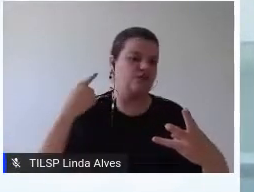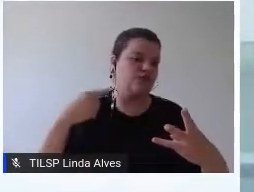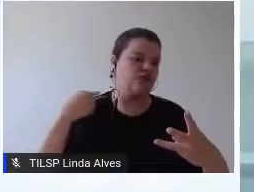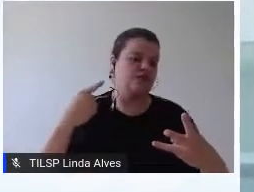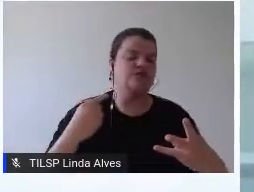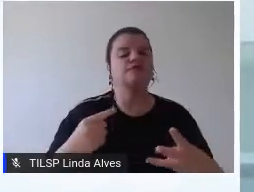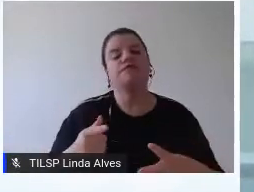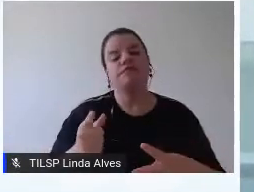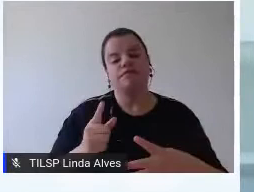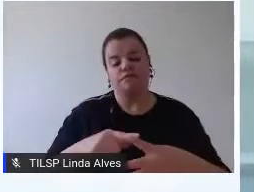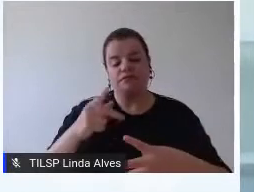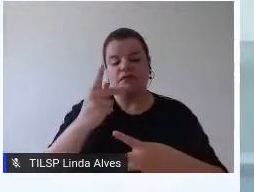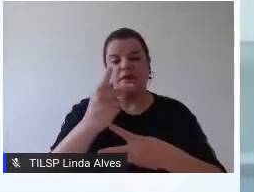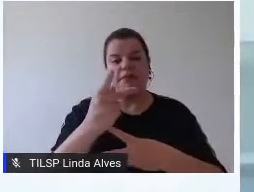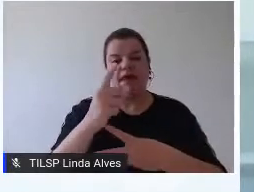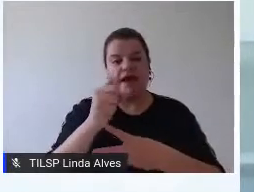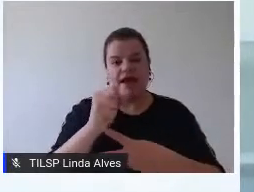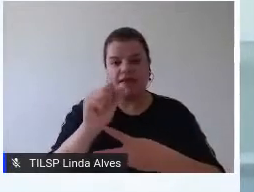o PSL,